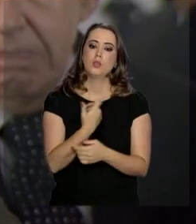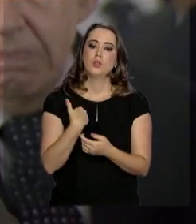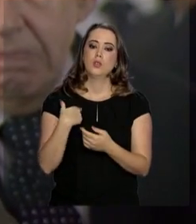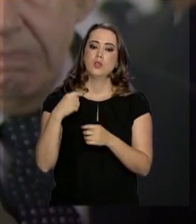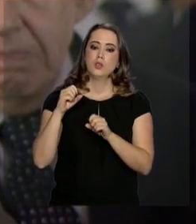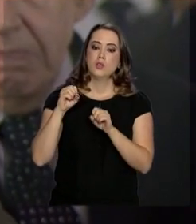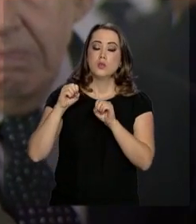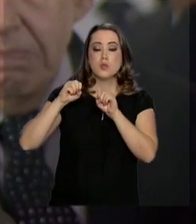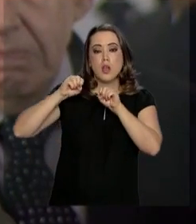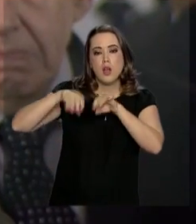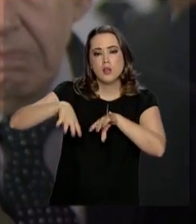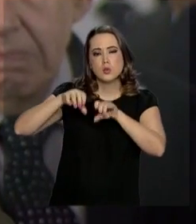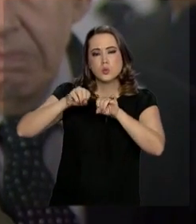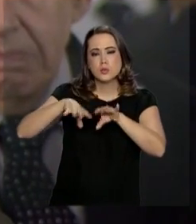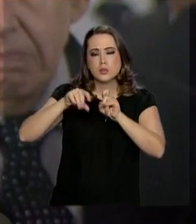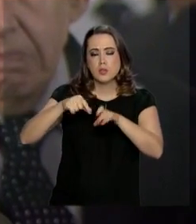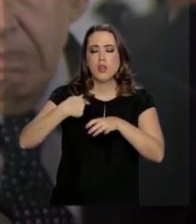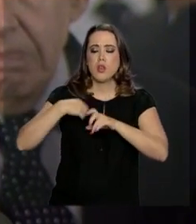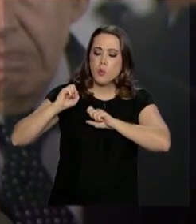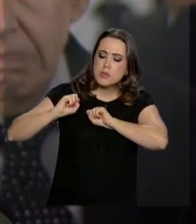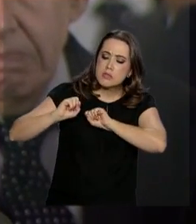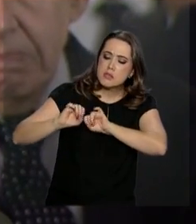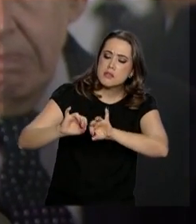meus alunos da Exaó,